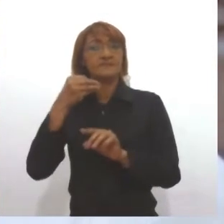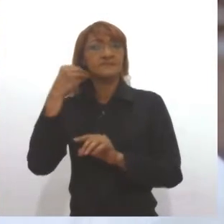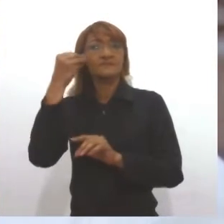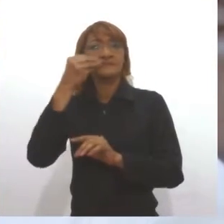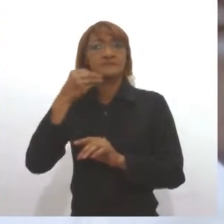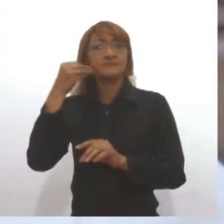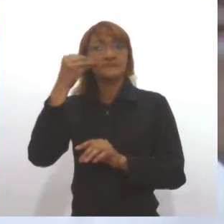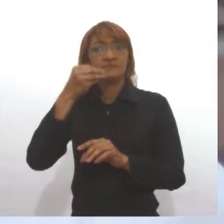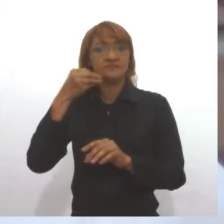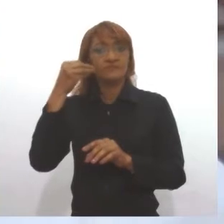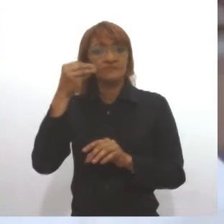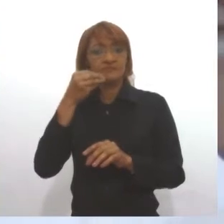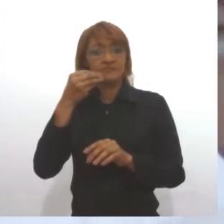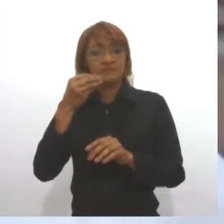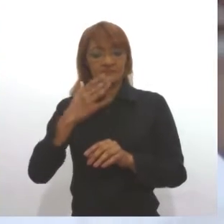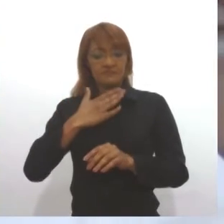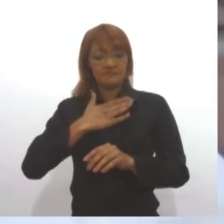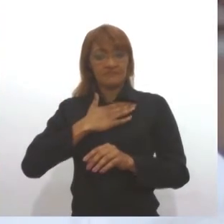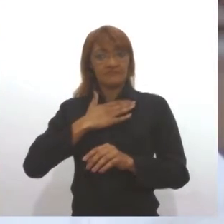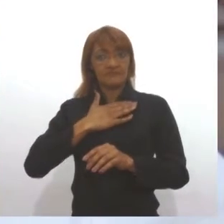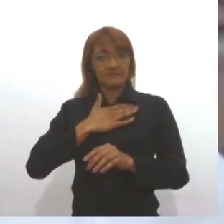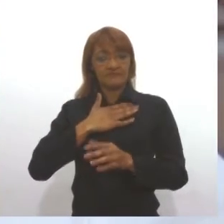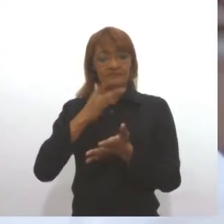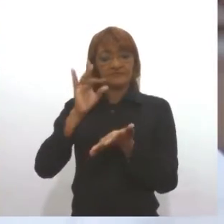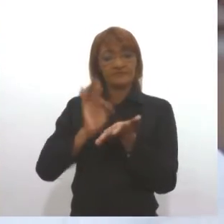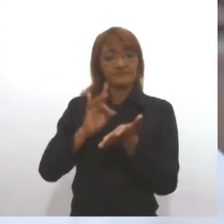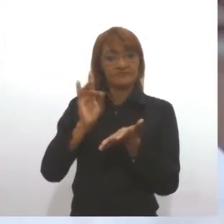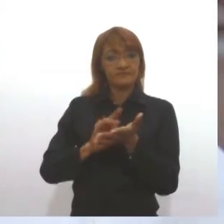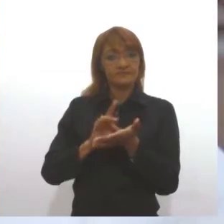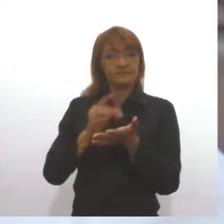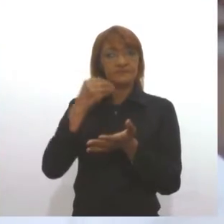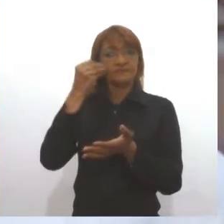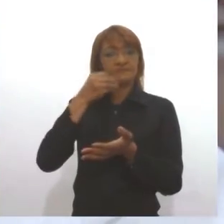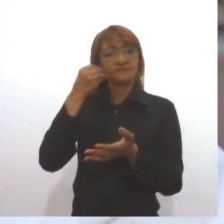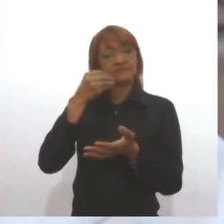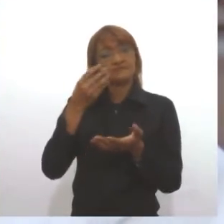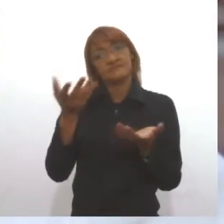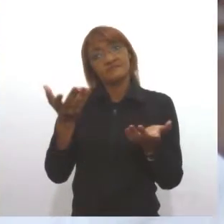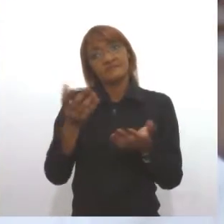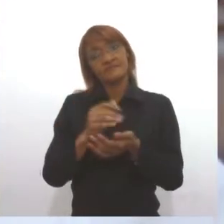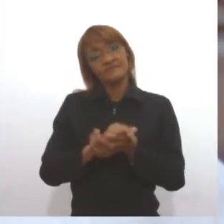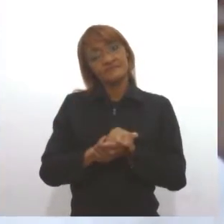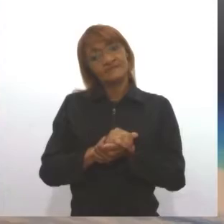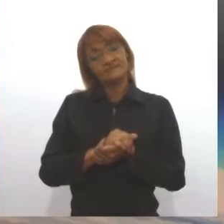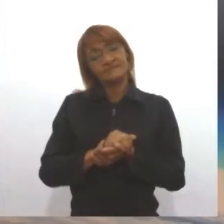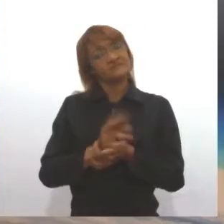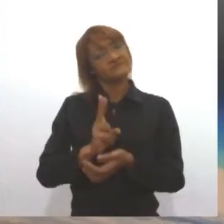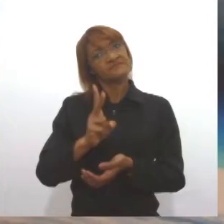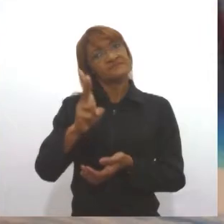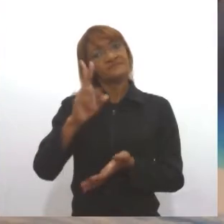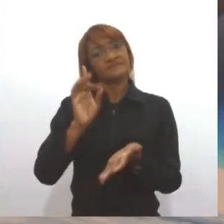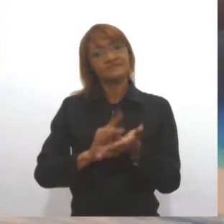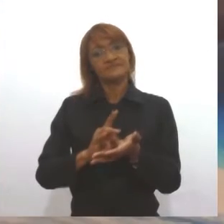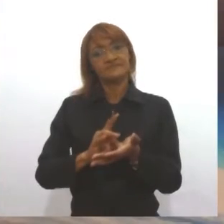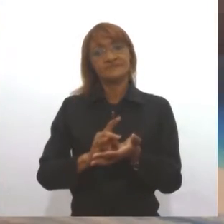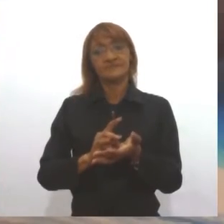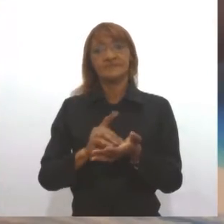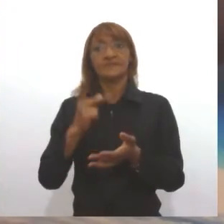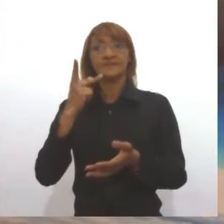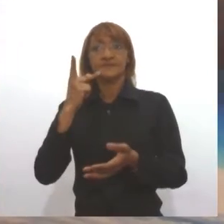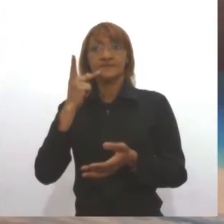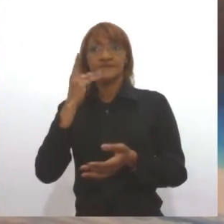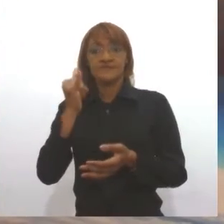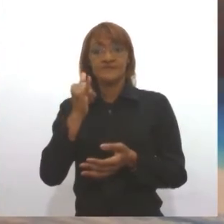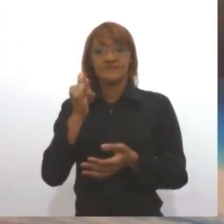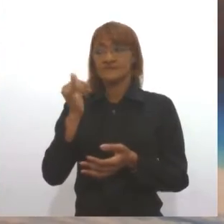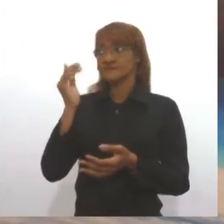é verdadeiro para mim, no que eu experiencio, será sempre verdadeiro. Pai Juan de Ogum é